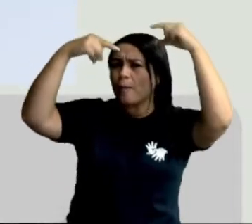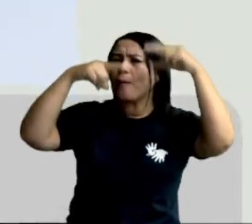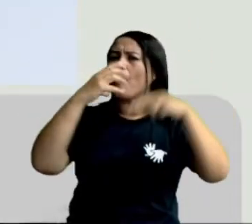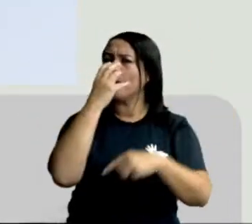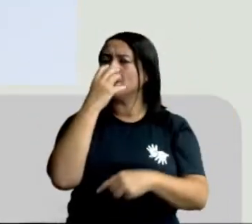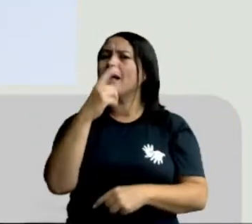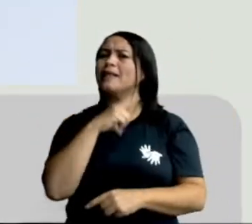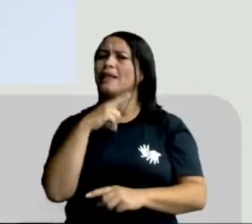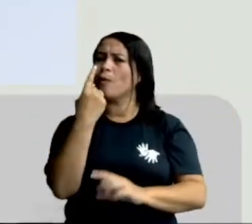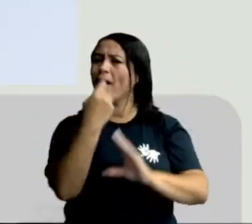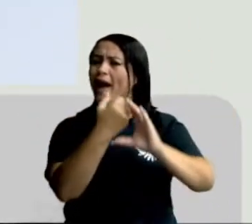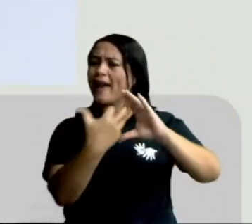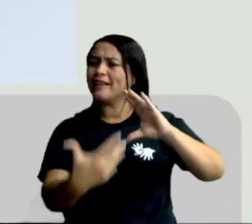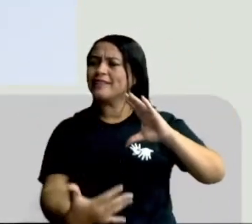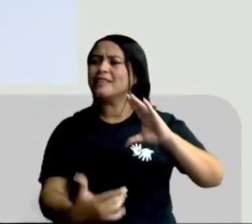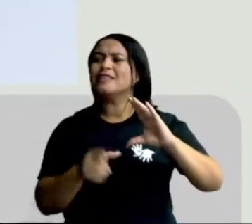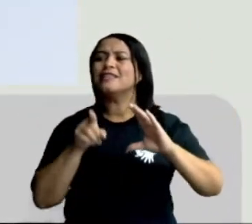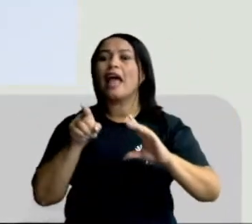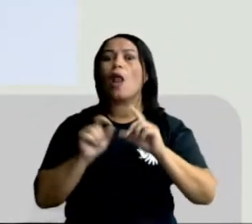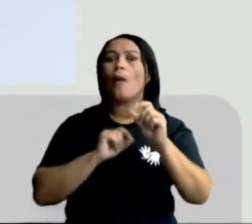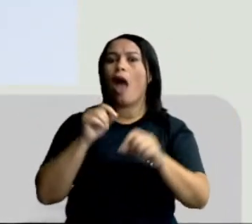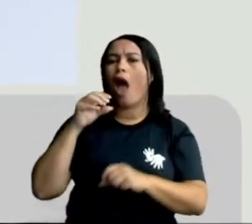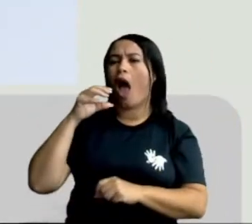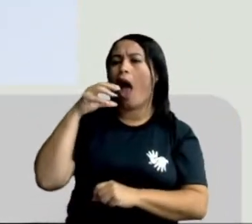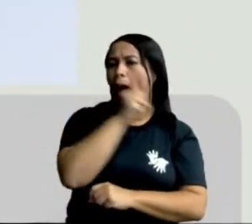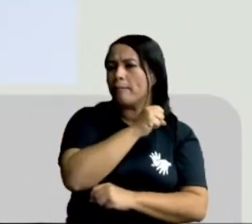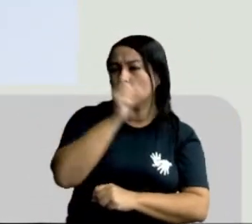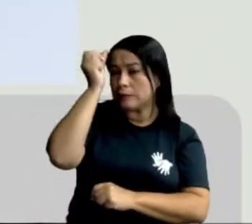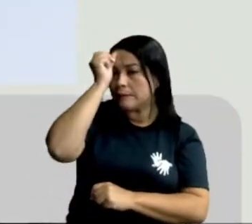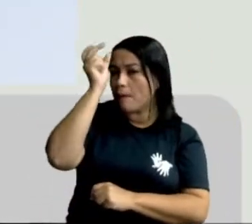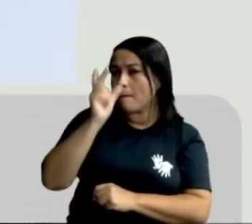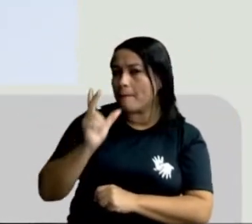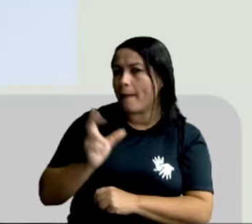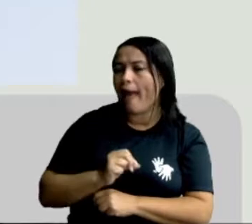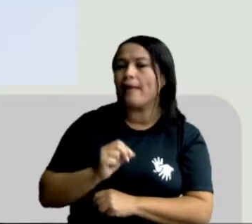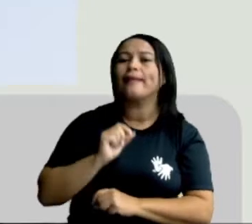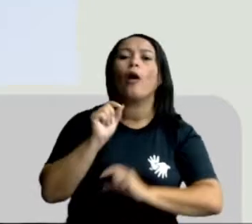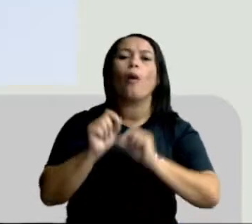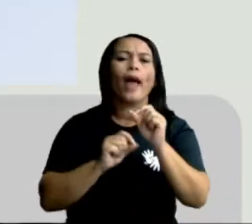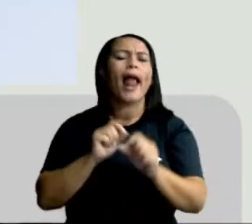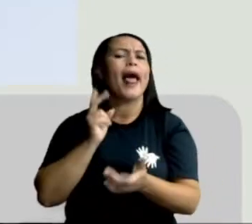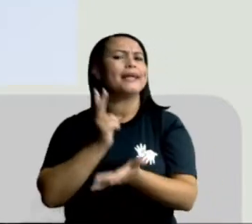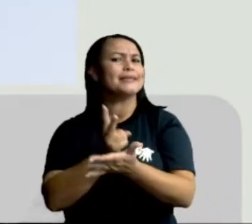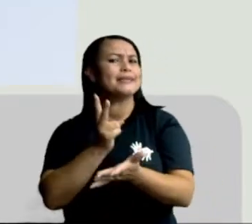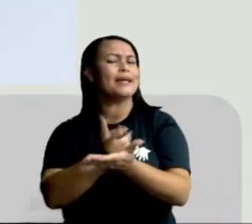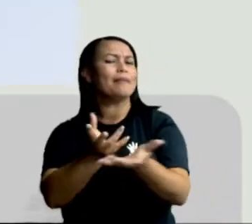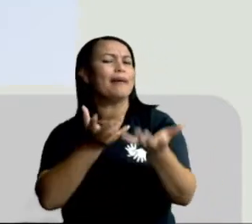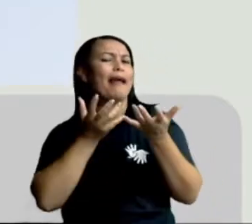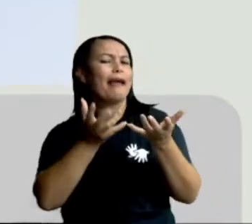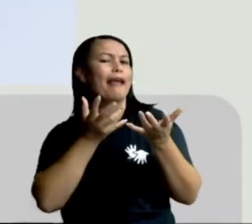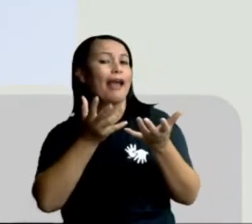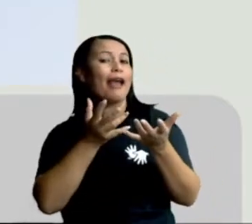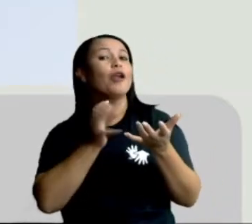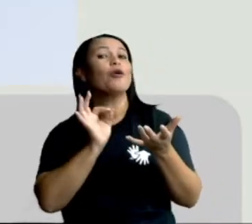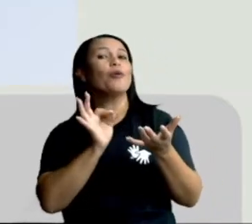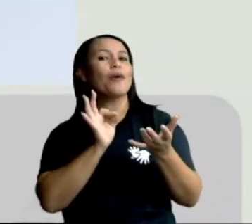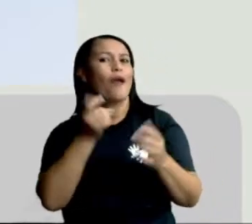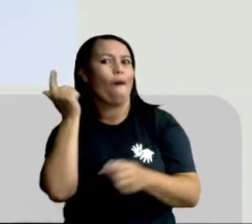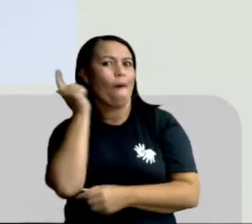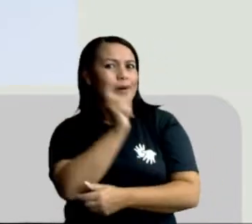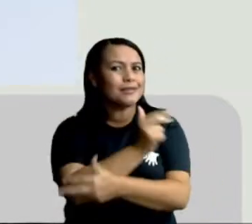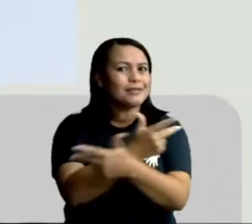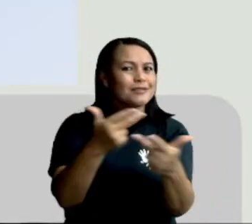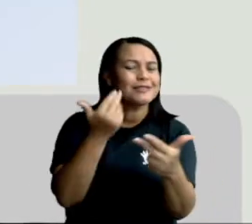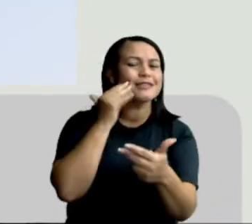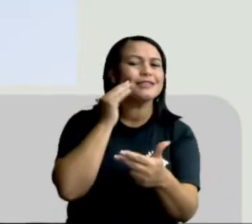uma característica. Ela é muito ágil e esperta. Ela sempre está querendo se dar bem. E nessa